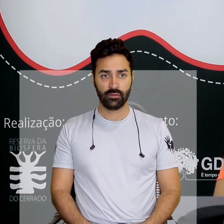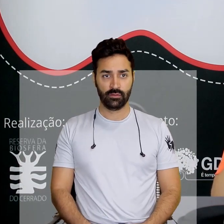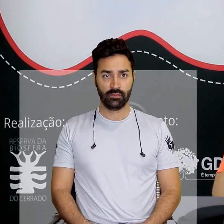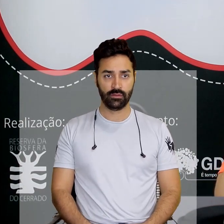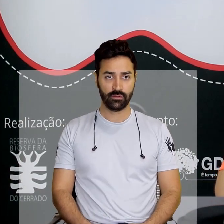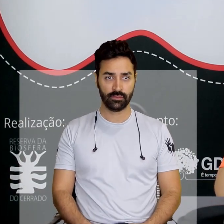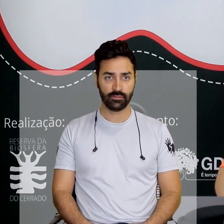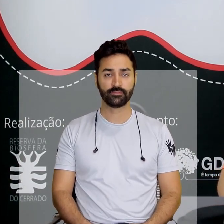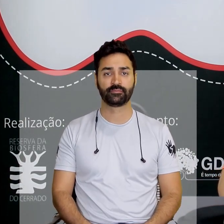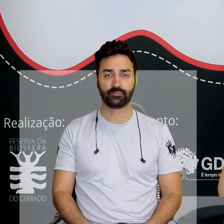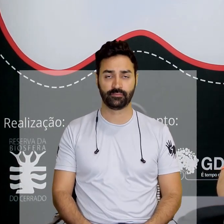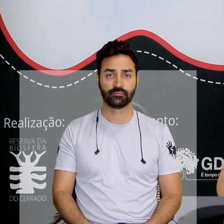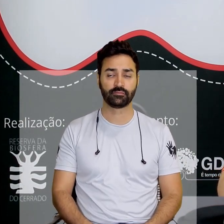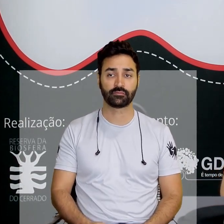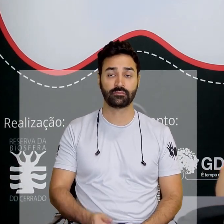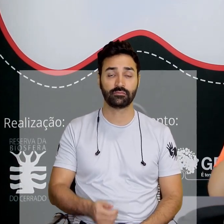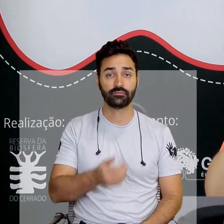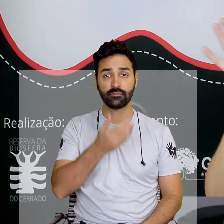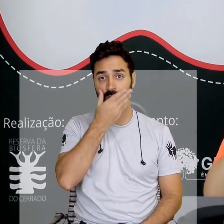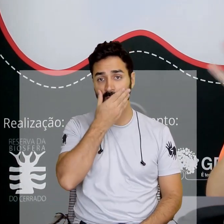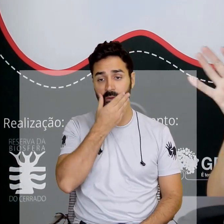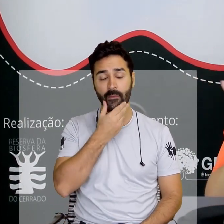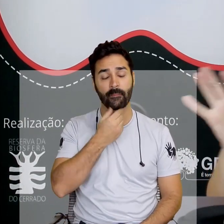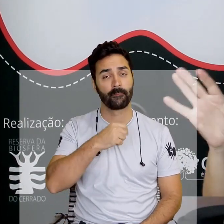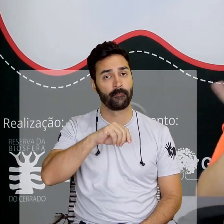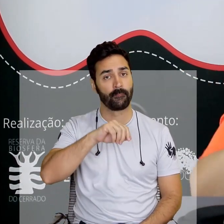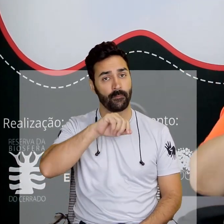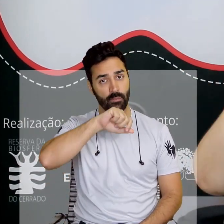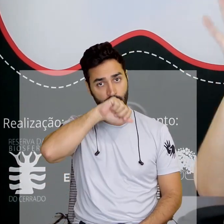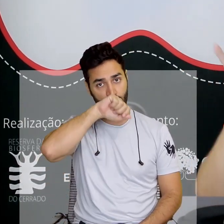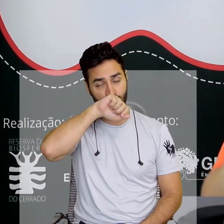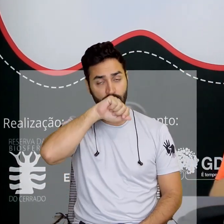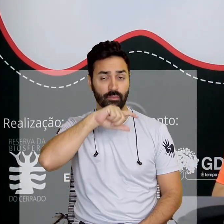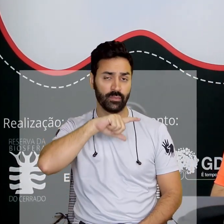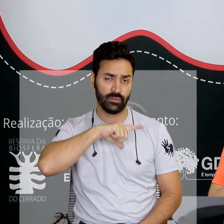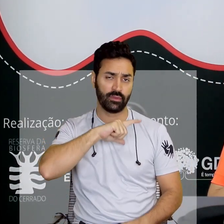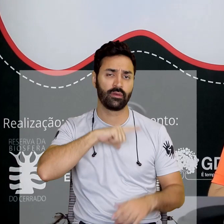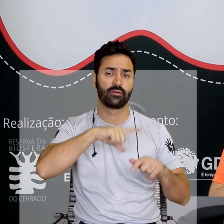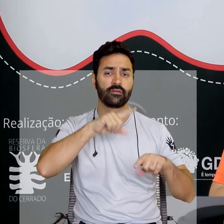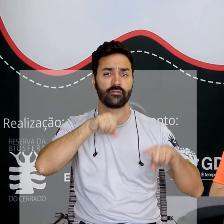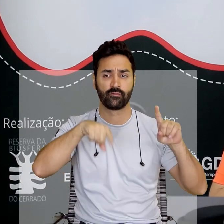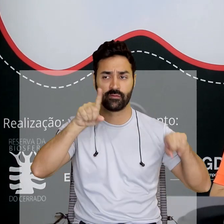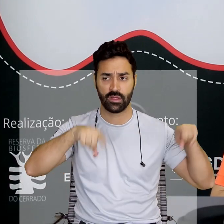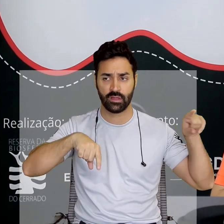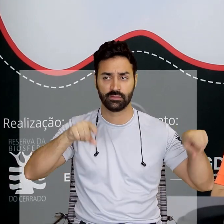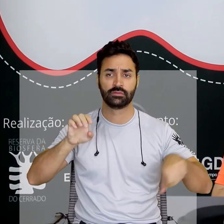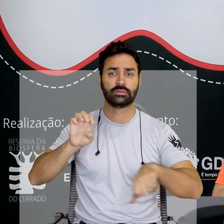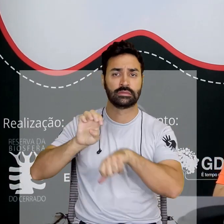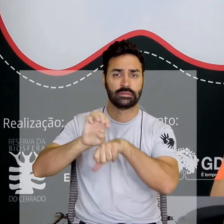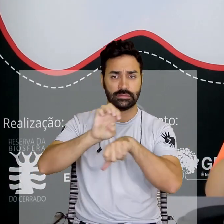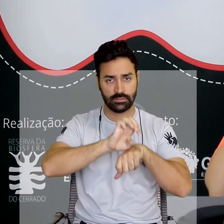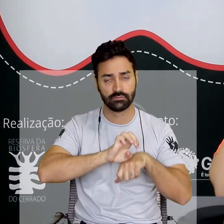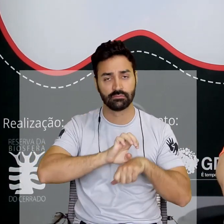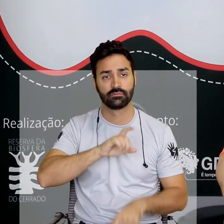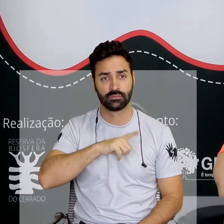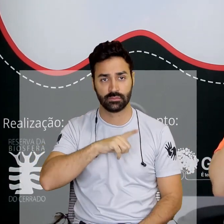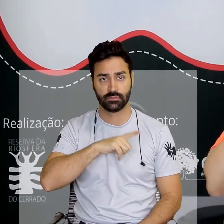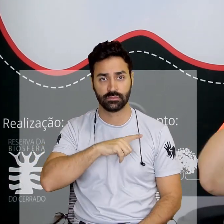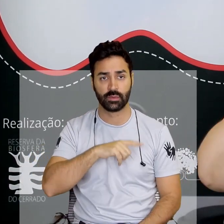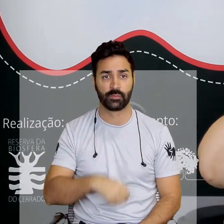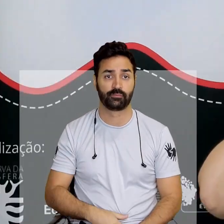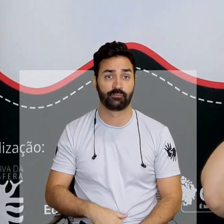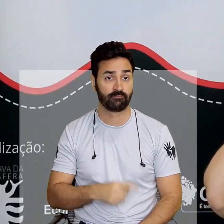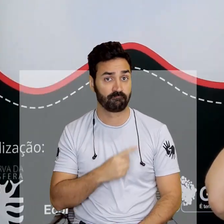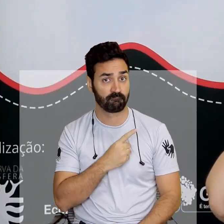No sinal de papai, a gente tem algumas variações que a gente vê em alguns estados, principalmente, tá? Então, esse